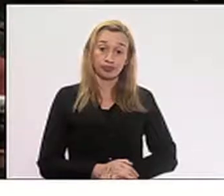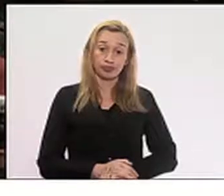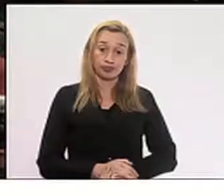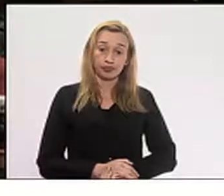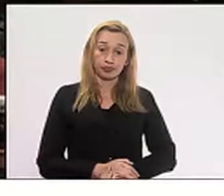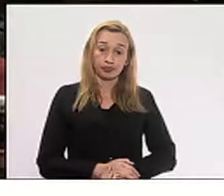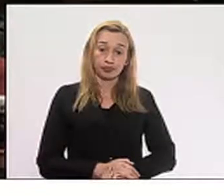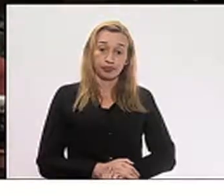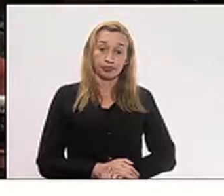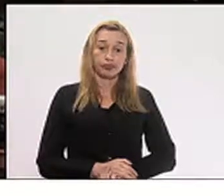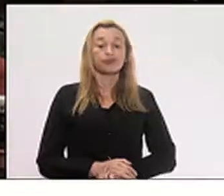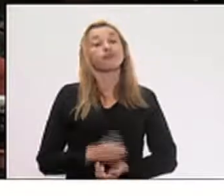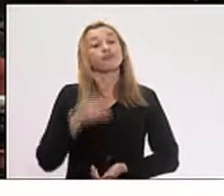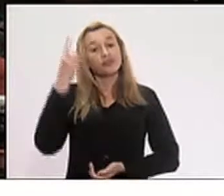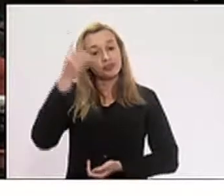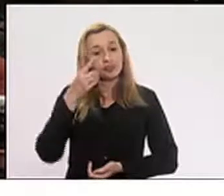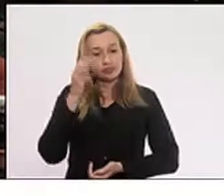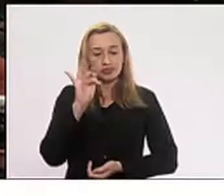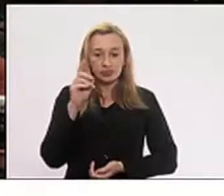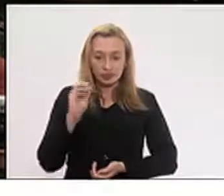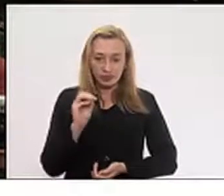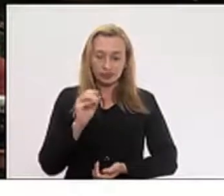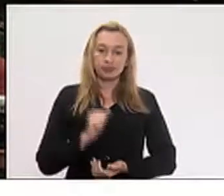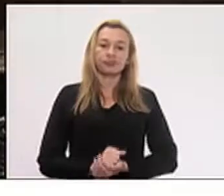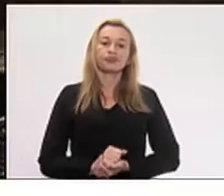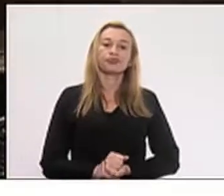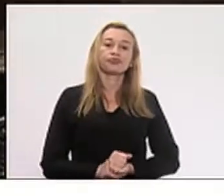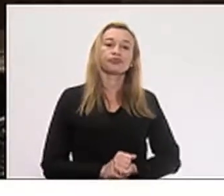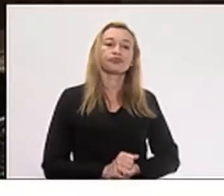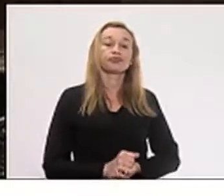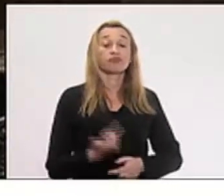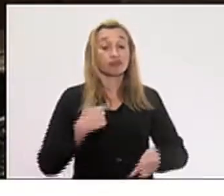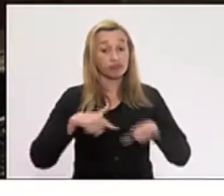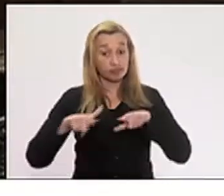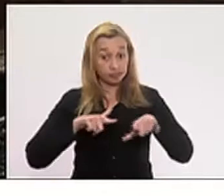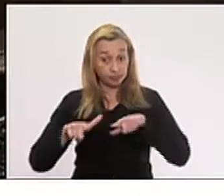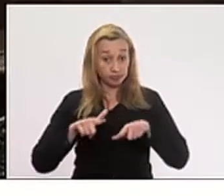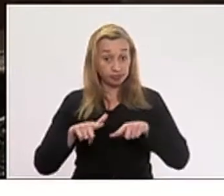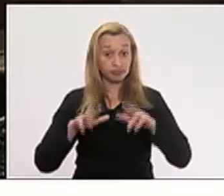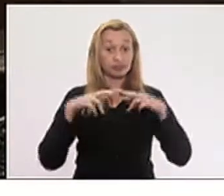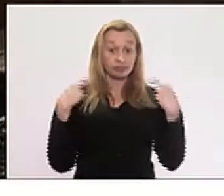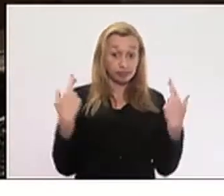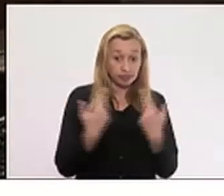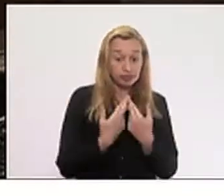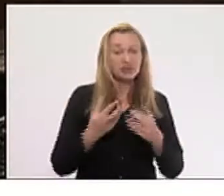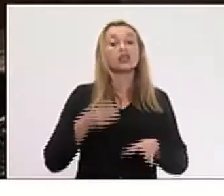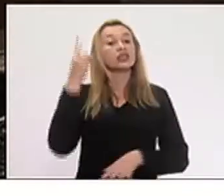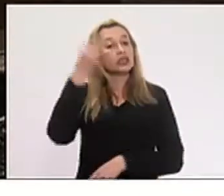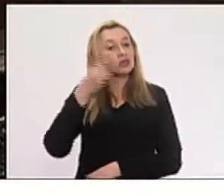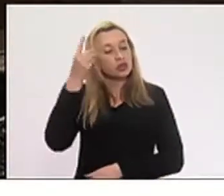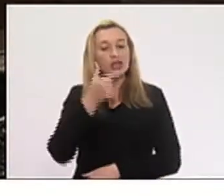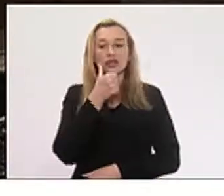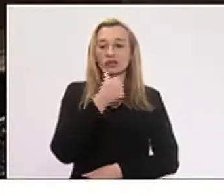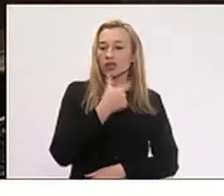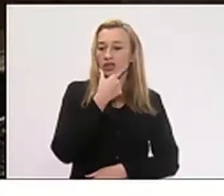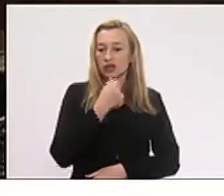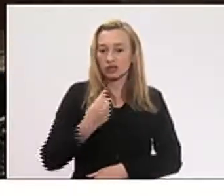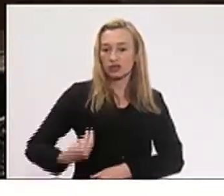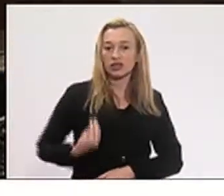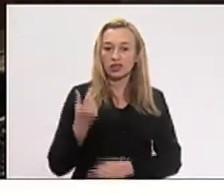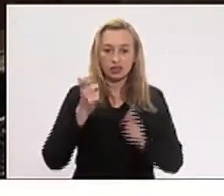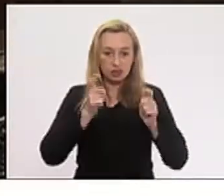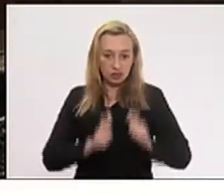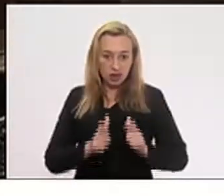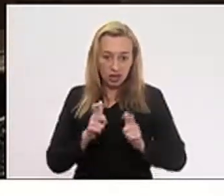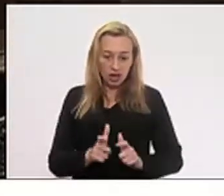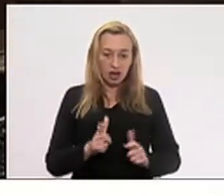nobre deputado Fábio Silva, que preside os trabalhos desta sessão, senhoras deputadas presentes ou